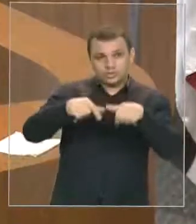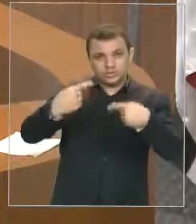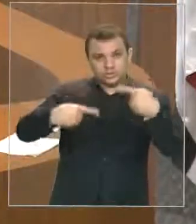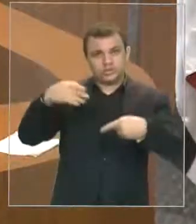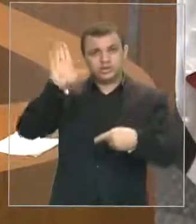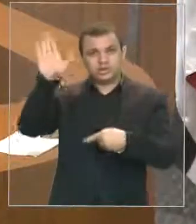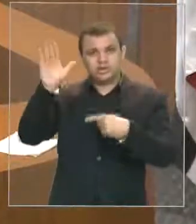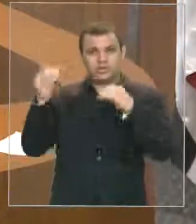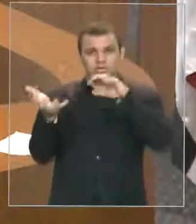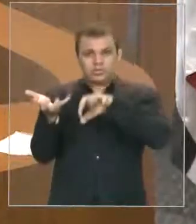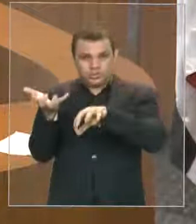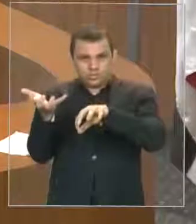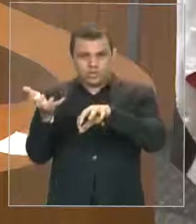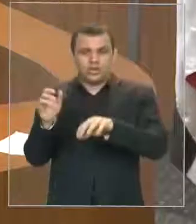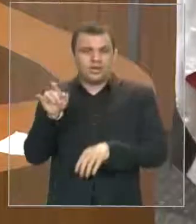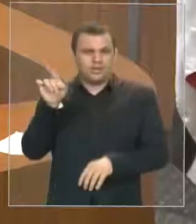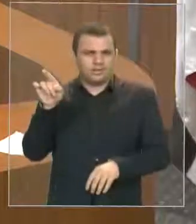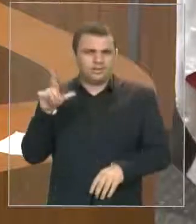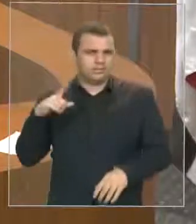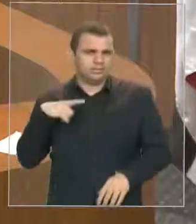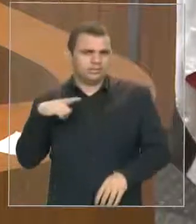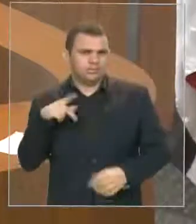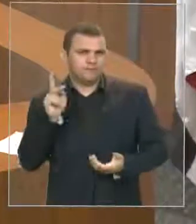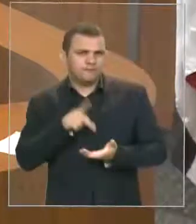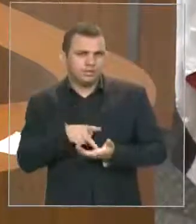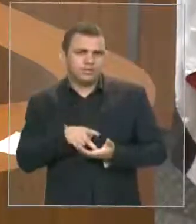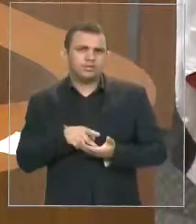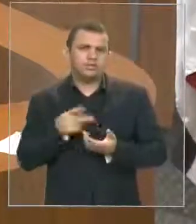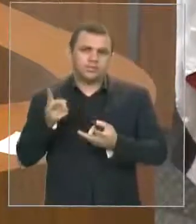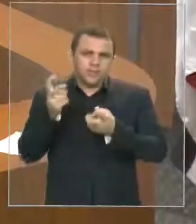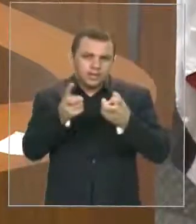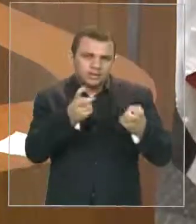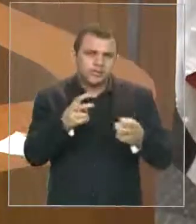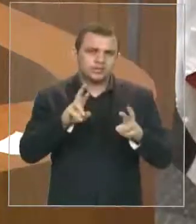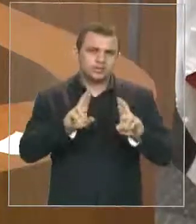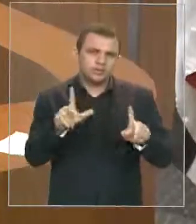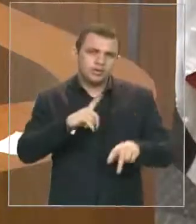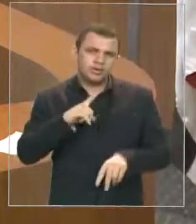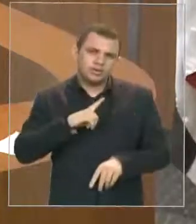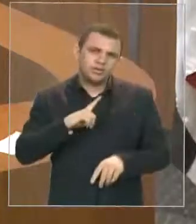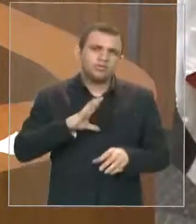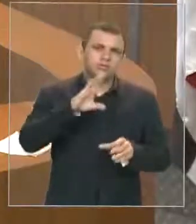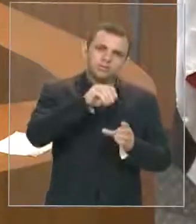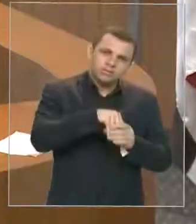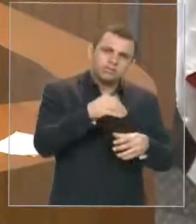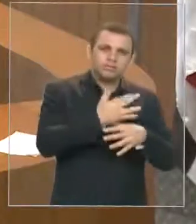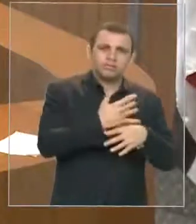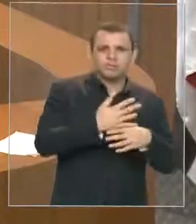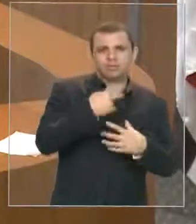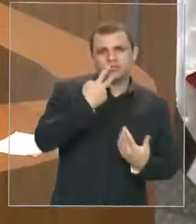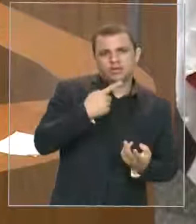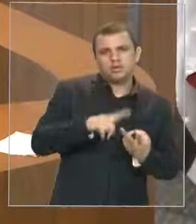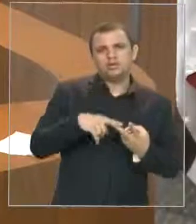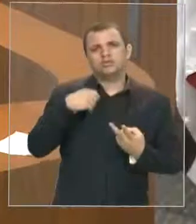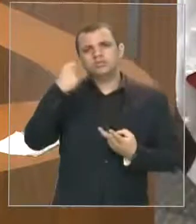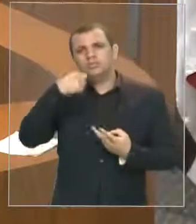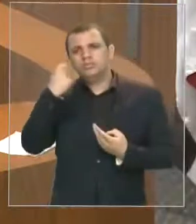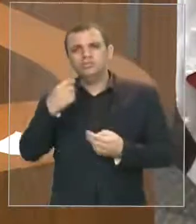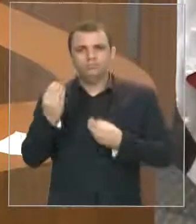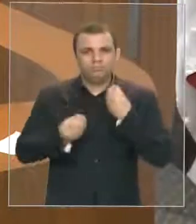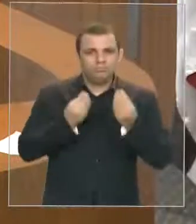Congresso Nacional, se ela vai levar em consideração essas diferenças que existem em relação à escolha do